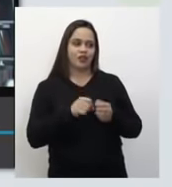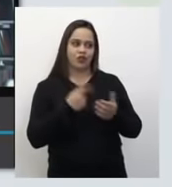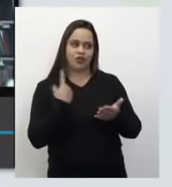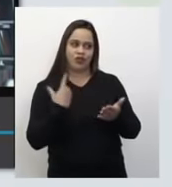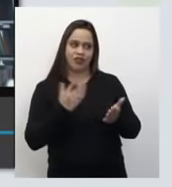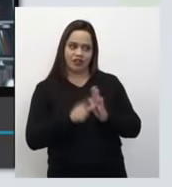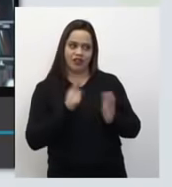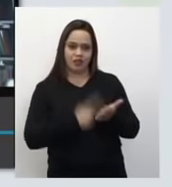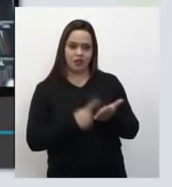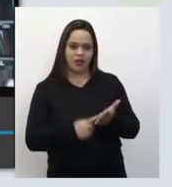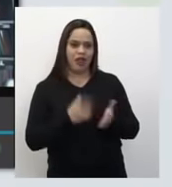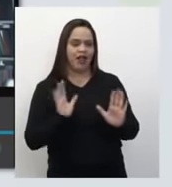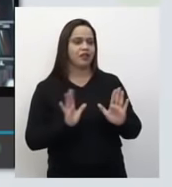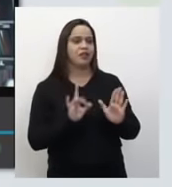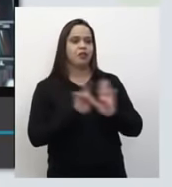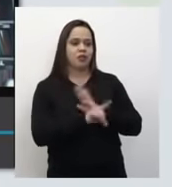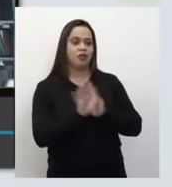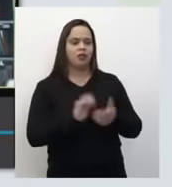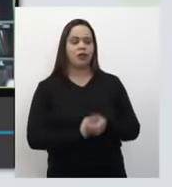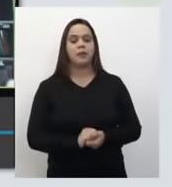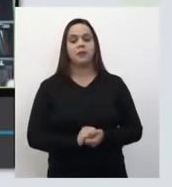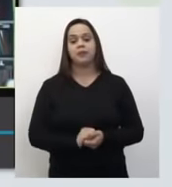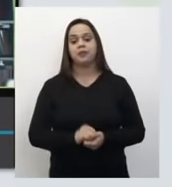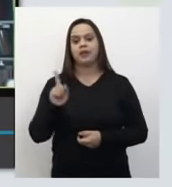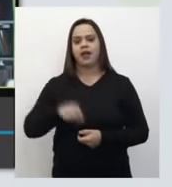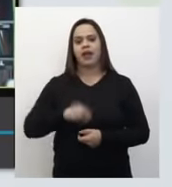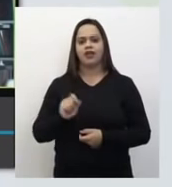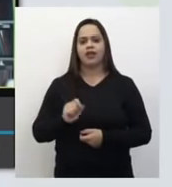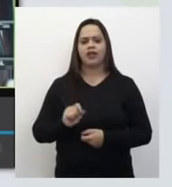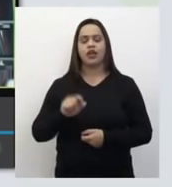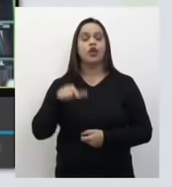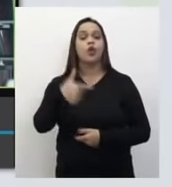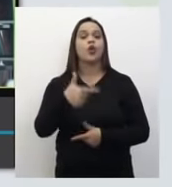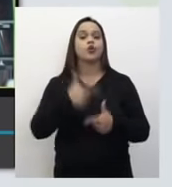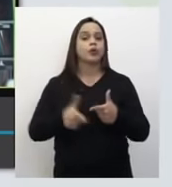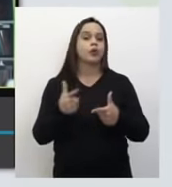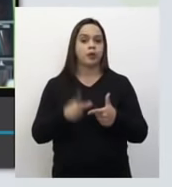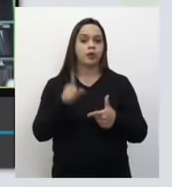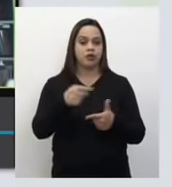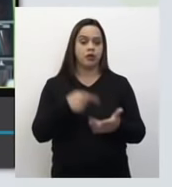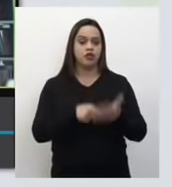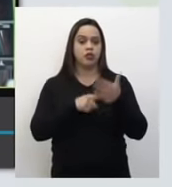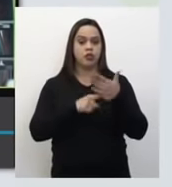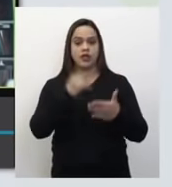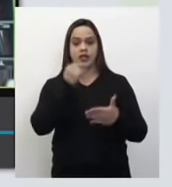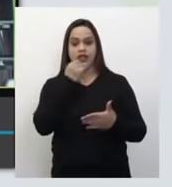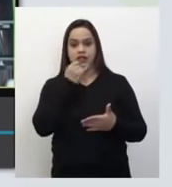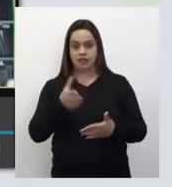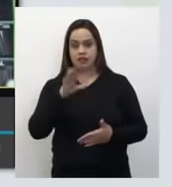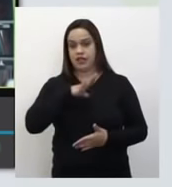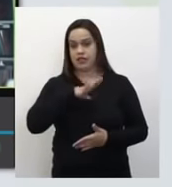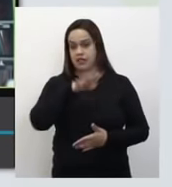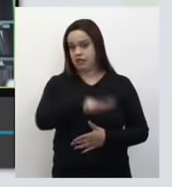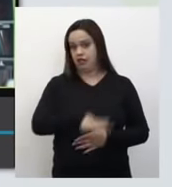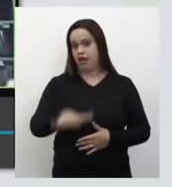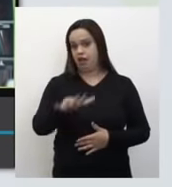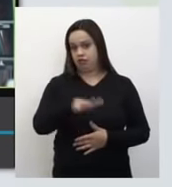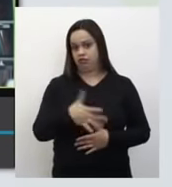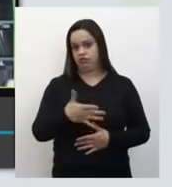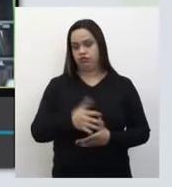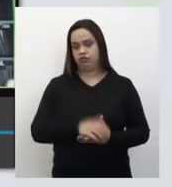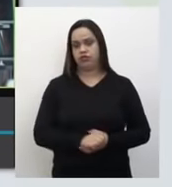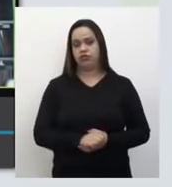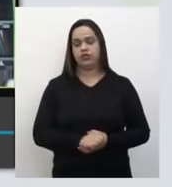pensando, que outro problema que você pode dar de exemplo nas cidades, vamos pensar assim,